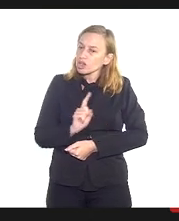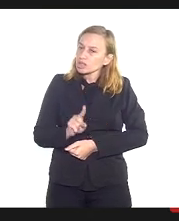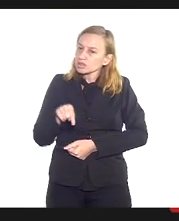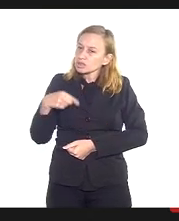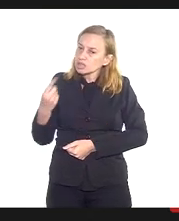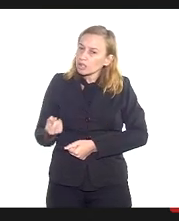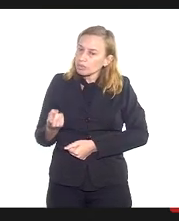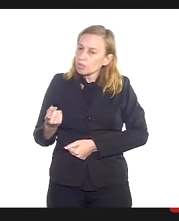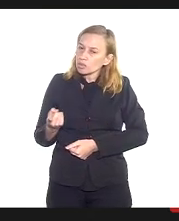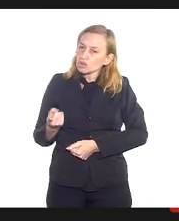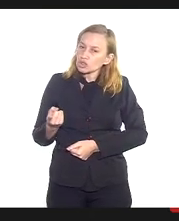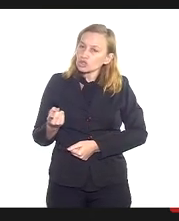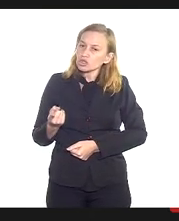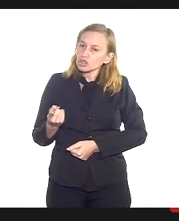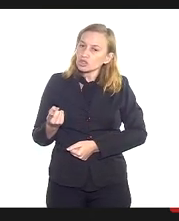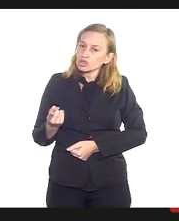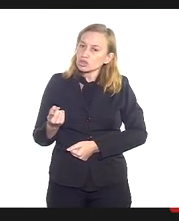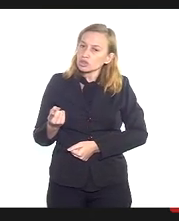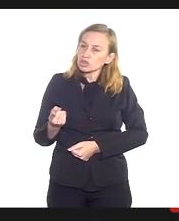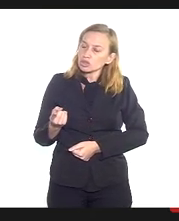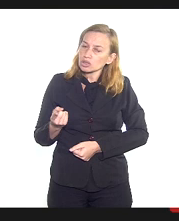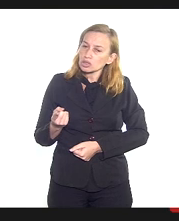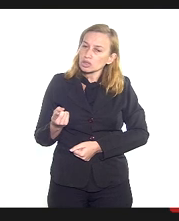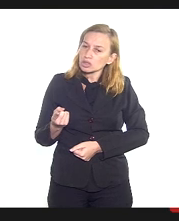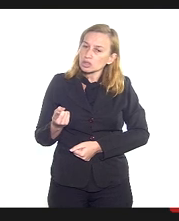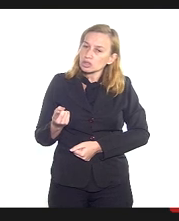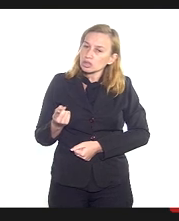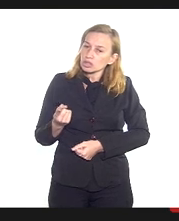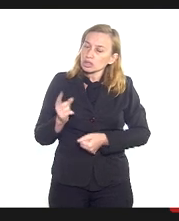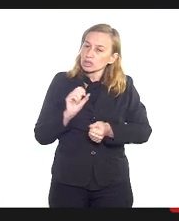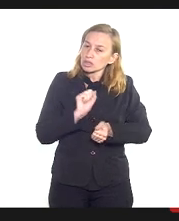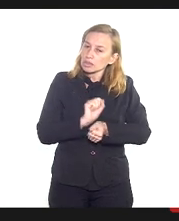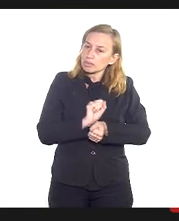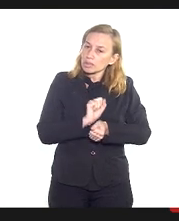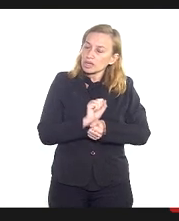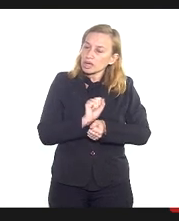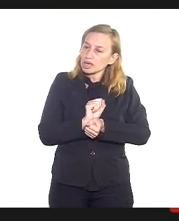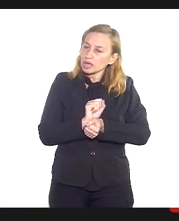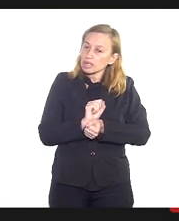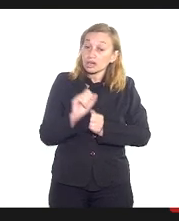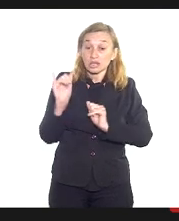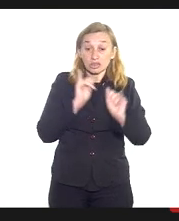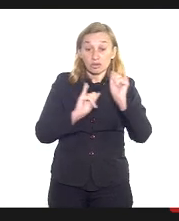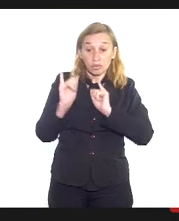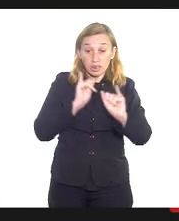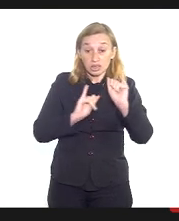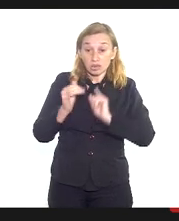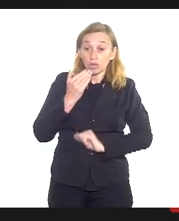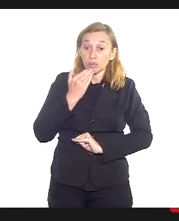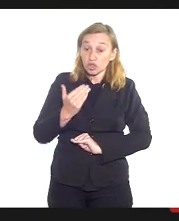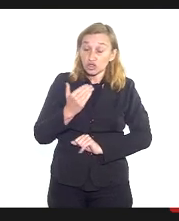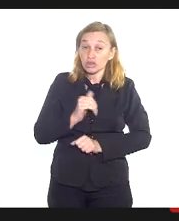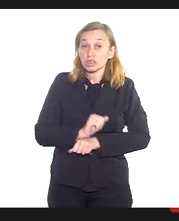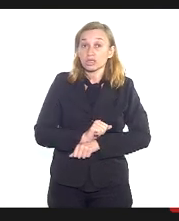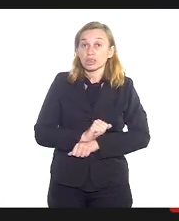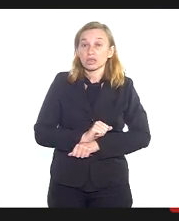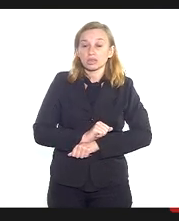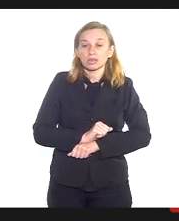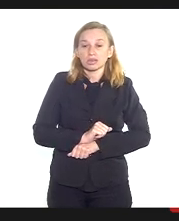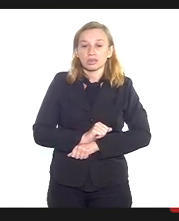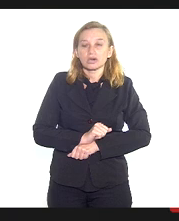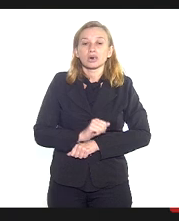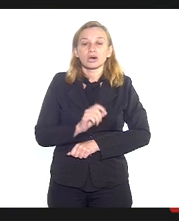do recesso, vai ver exatamente com as informações que eu solicitei, tanto